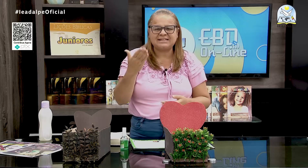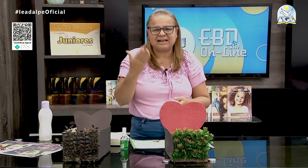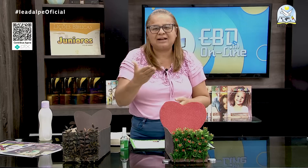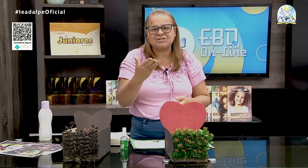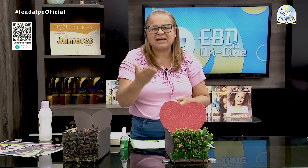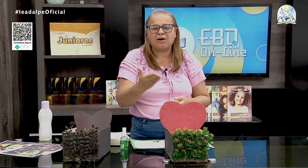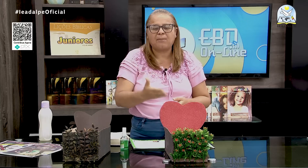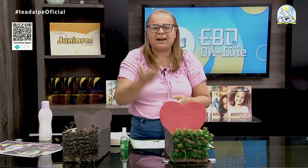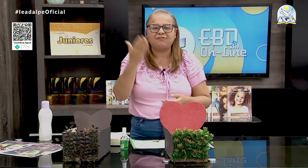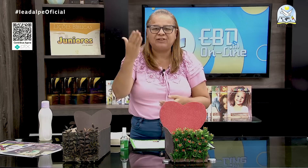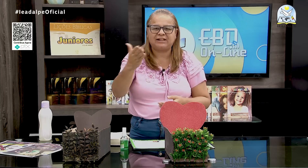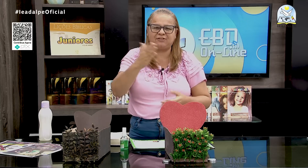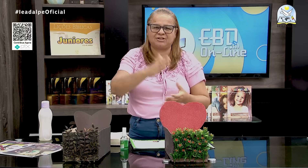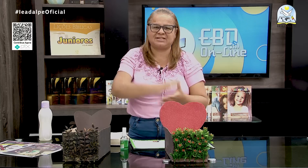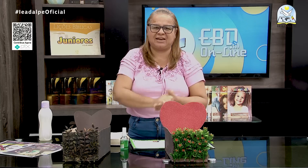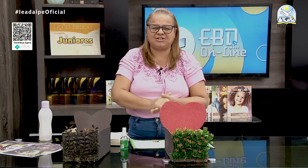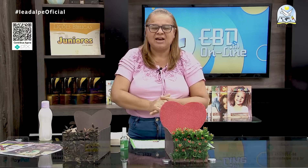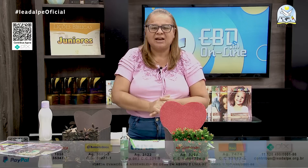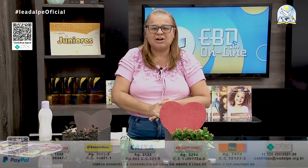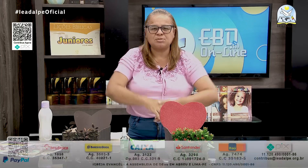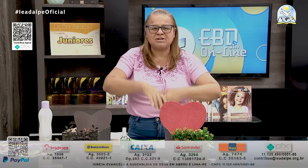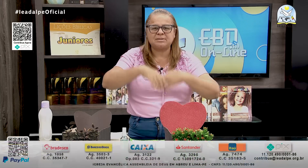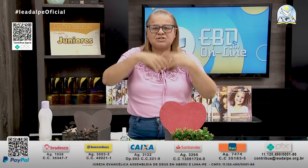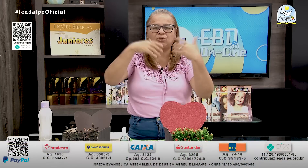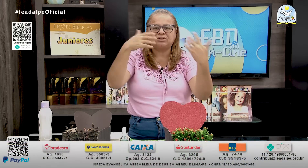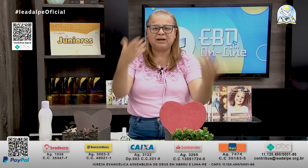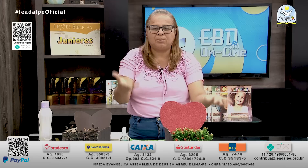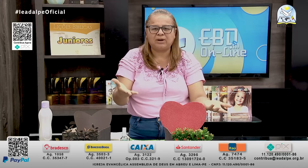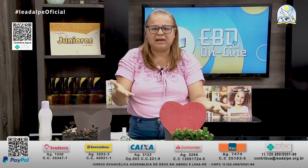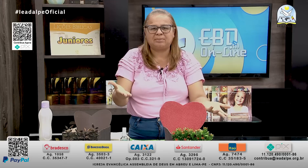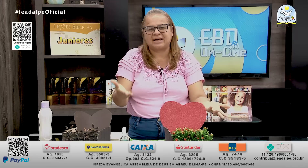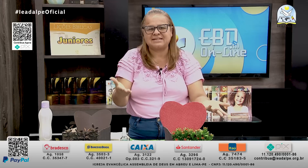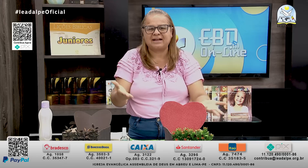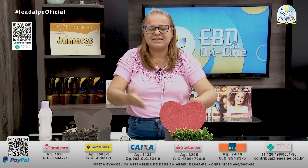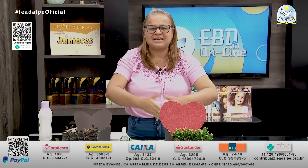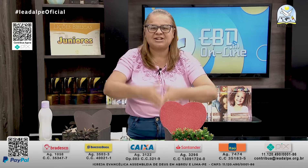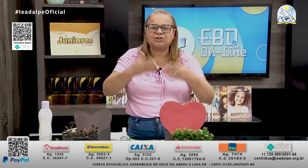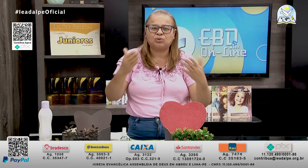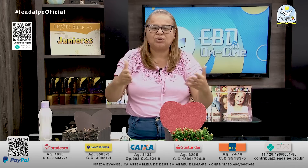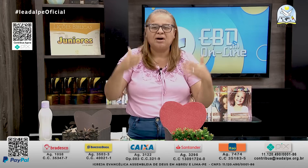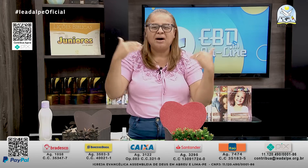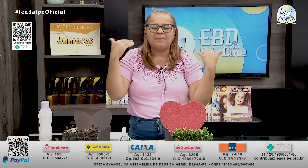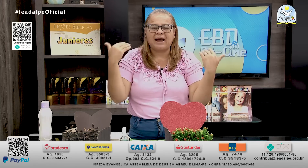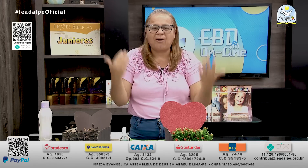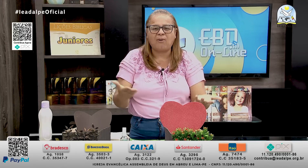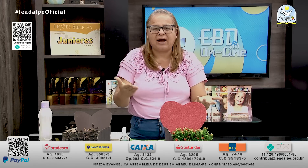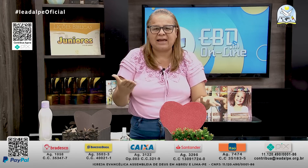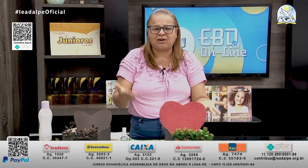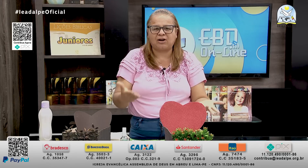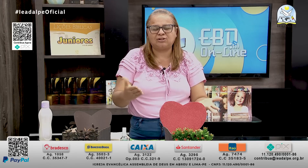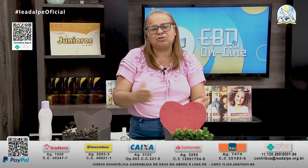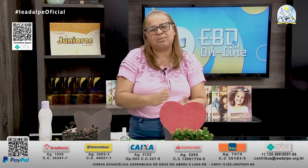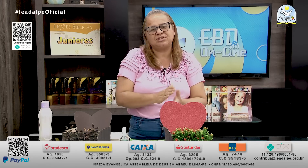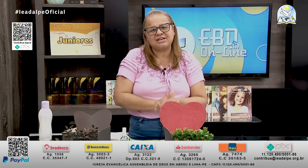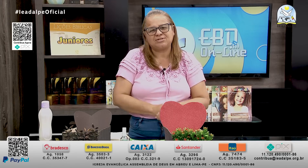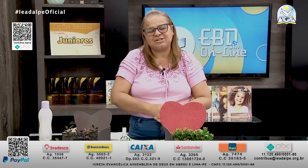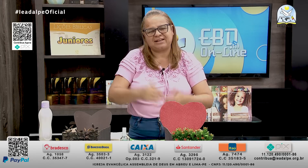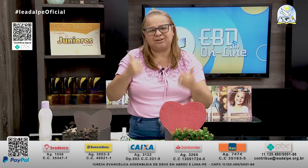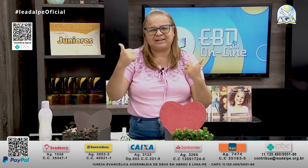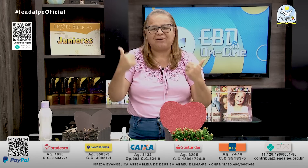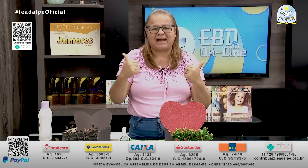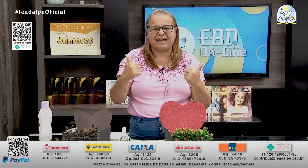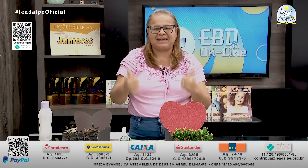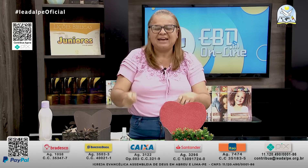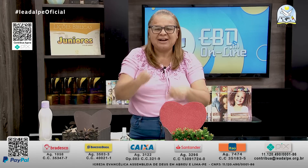temos agradecendo ao Senhor pela vida de vocês que nós possamos contribuir Tá certo que seja tudo para honra e a glória do nome de Jesus